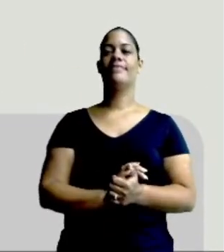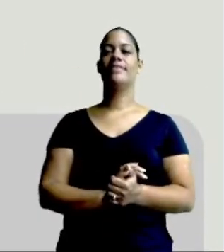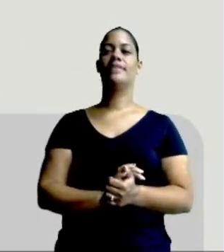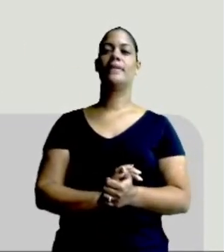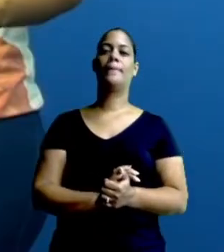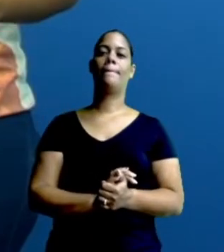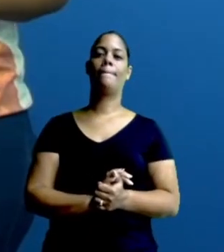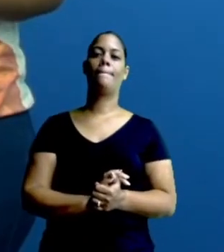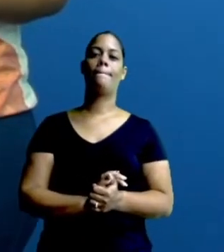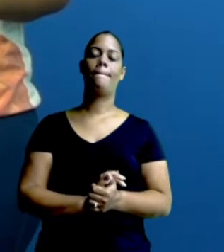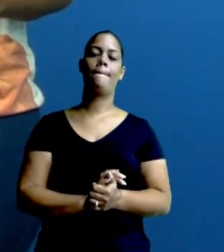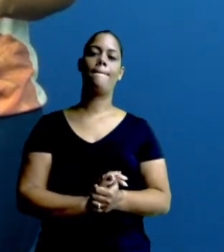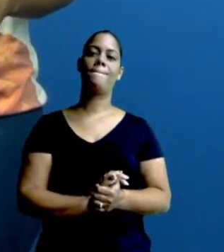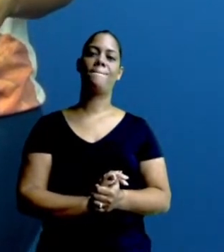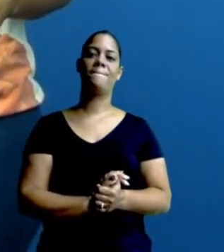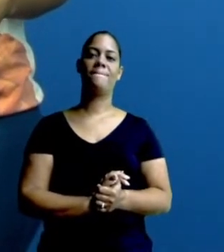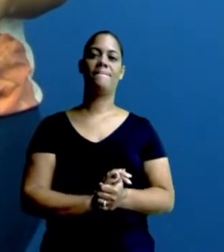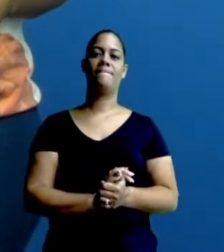de araucária.